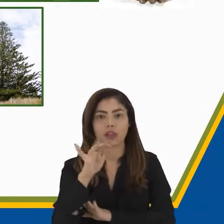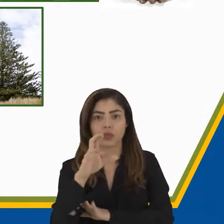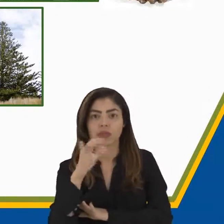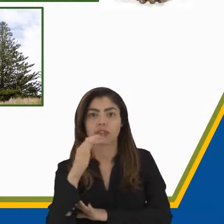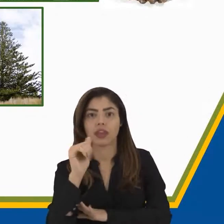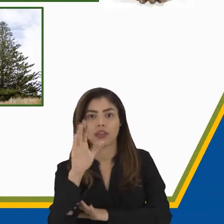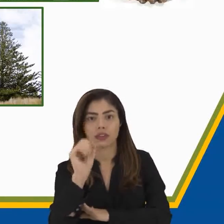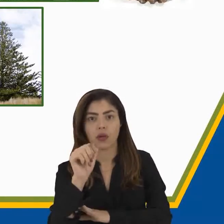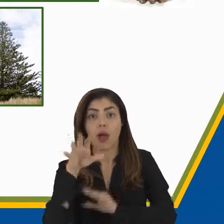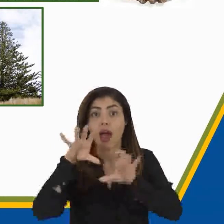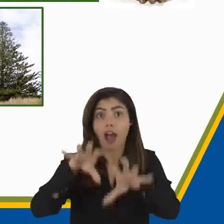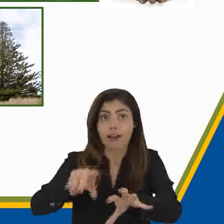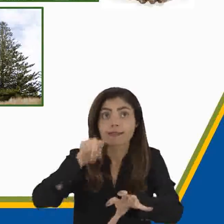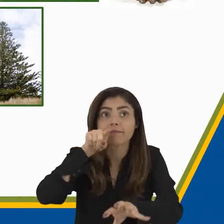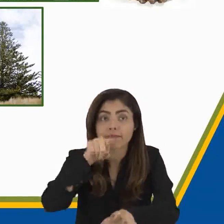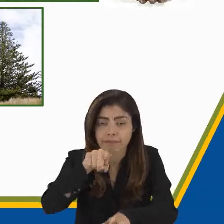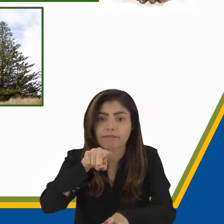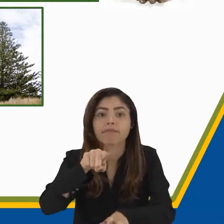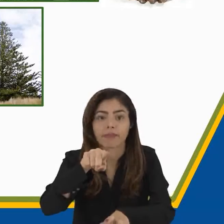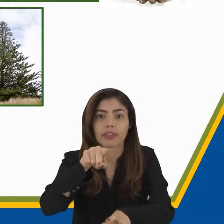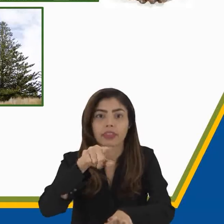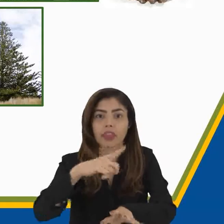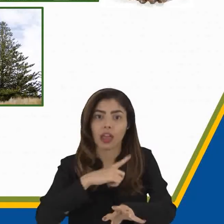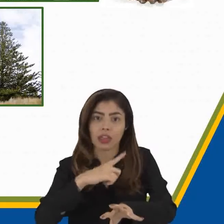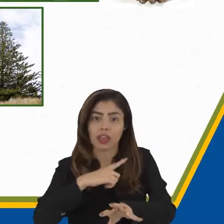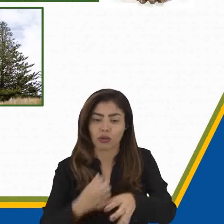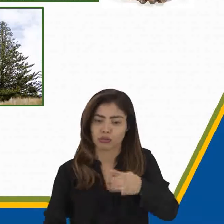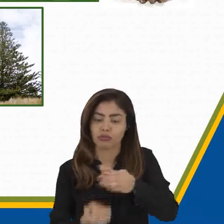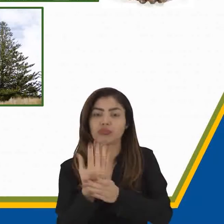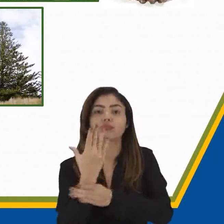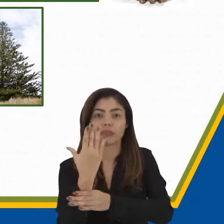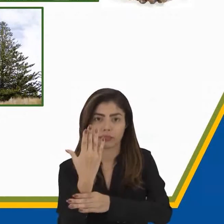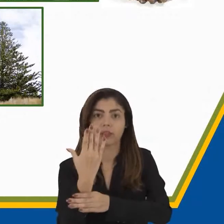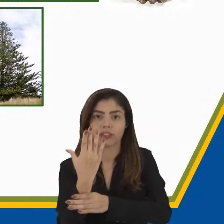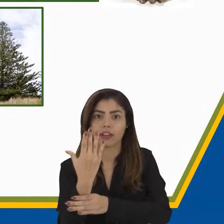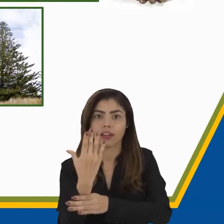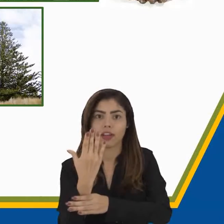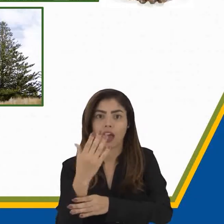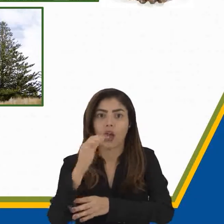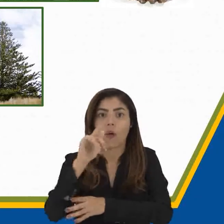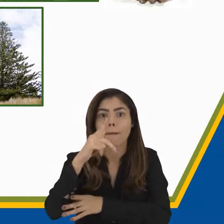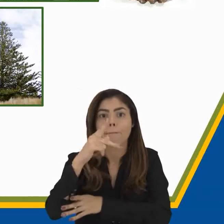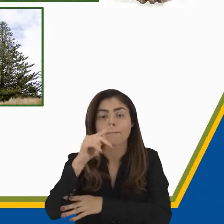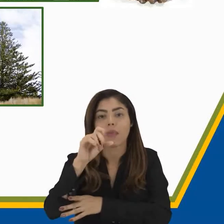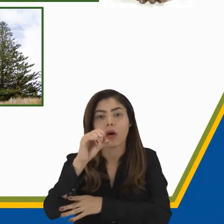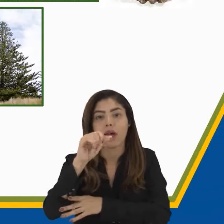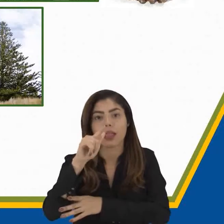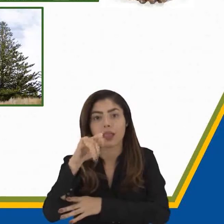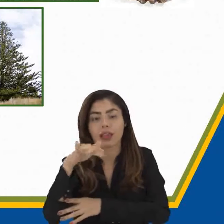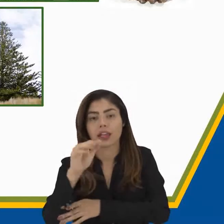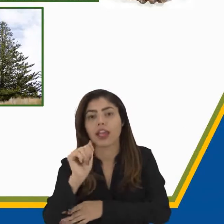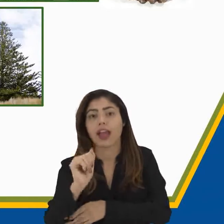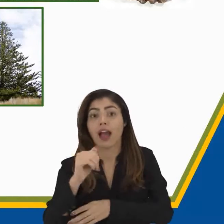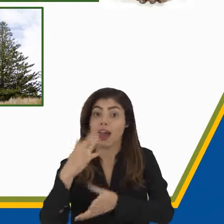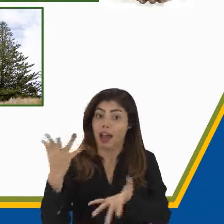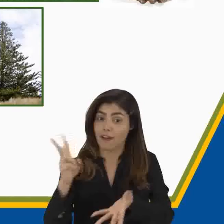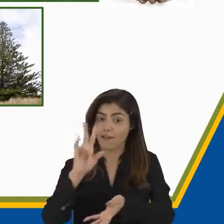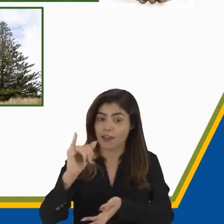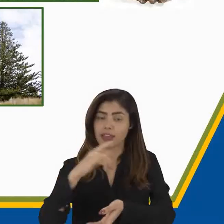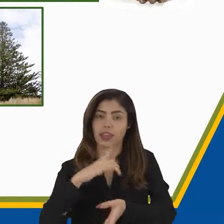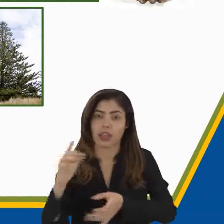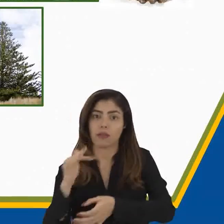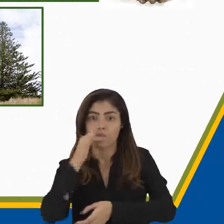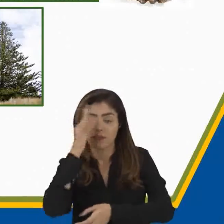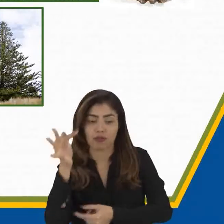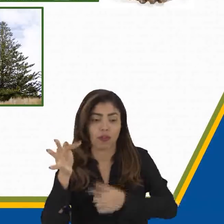seja, aqui nós vamos ter o surgimento do grão de pólen, né? O pólen ele vai ser carregado de uma